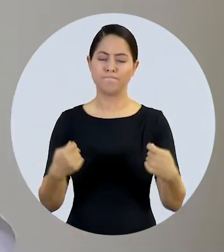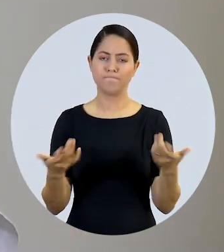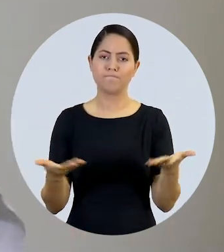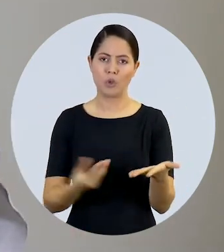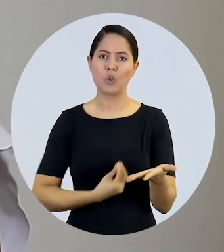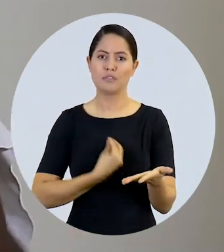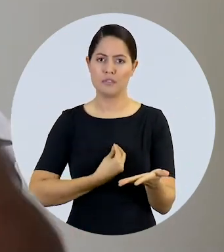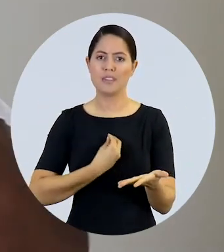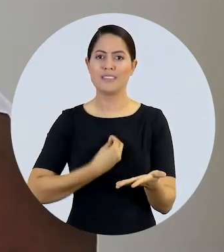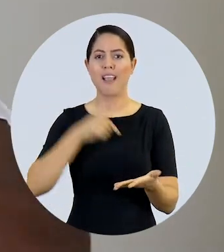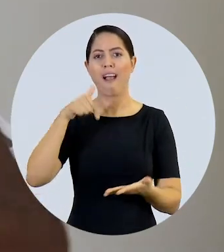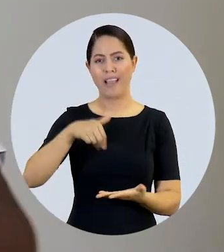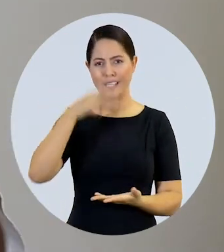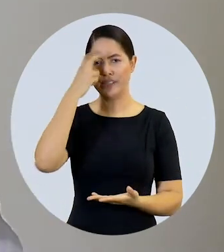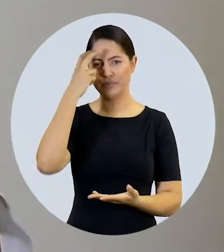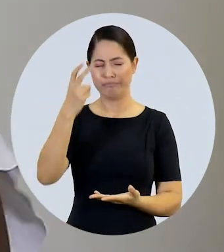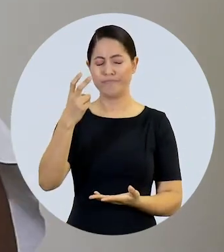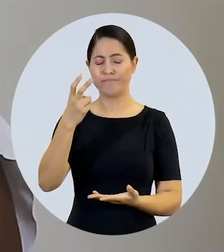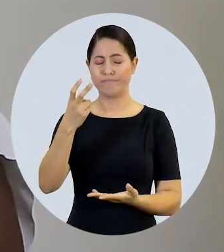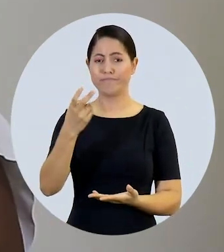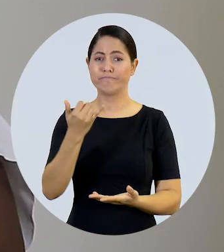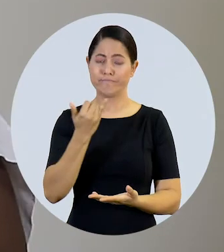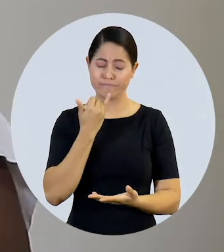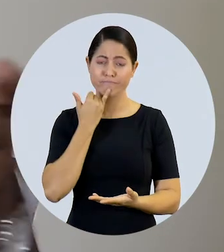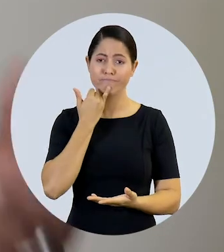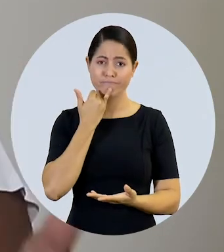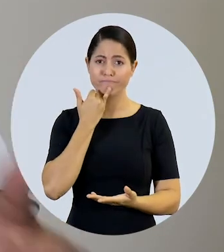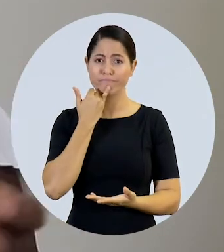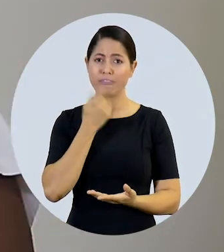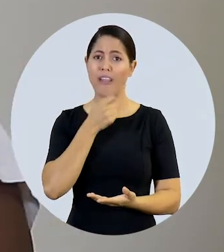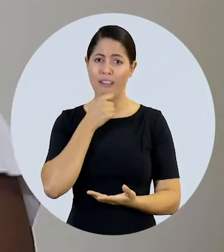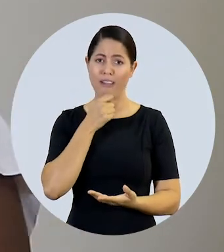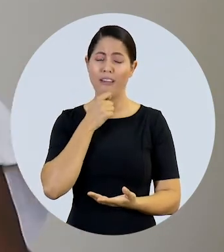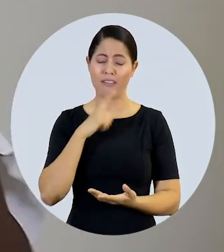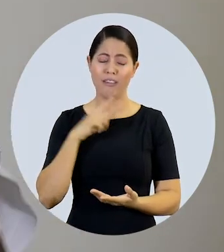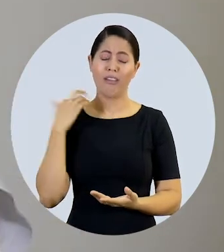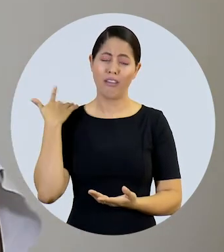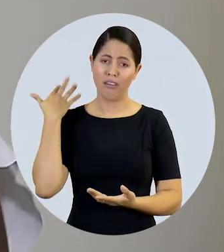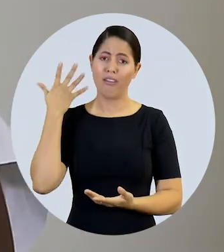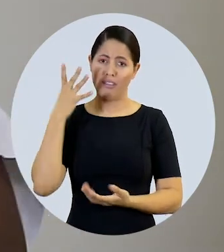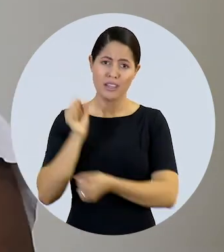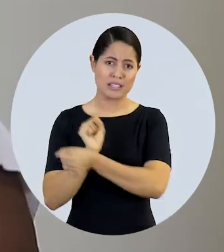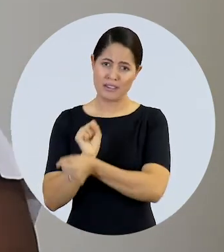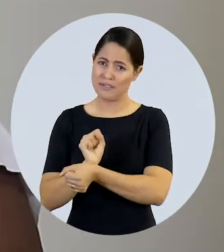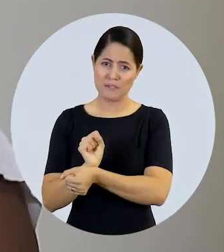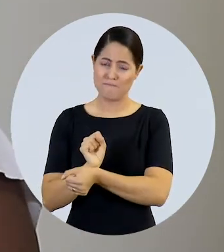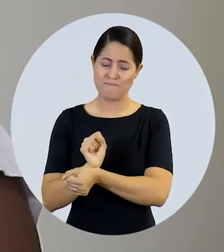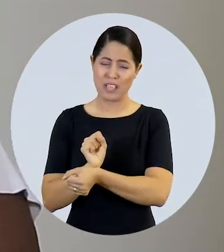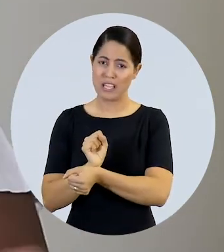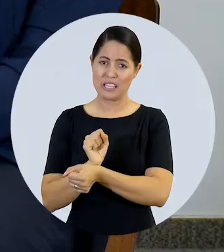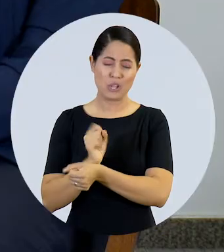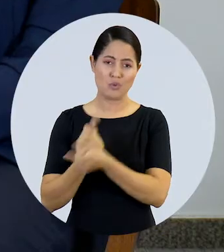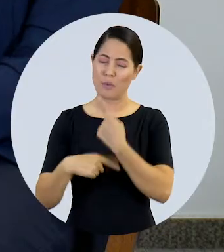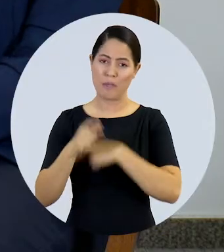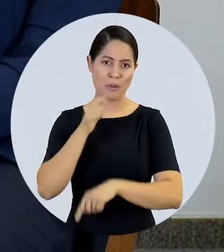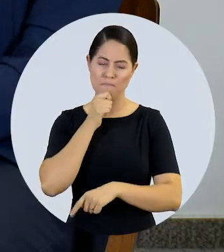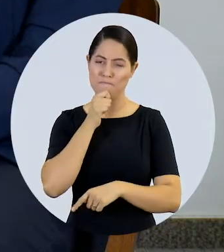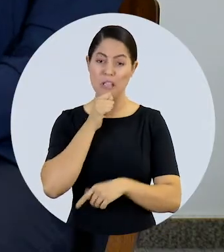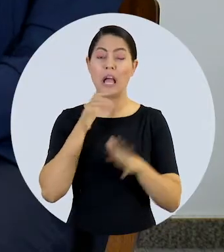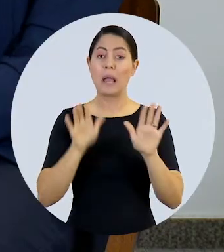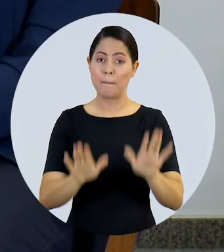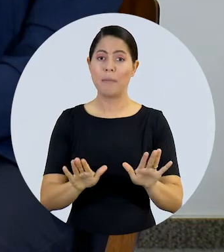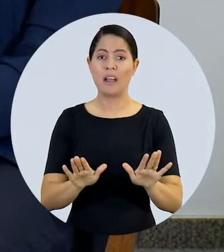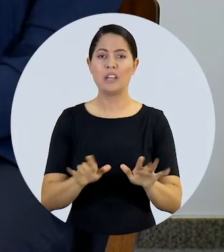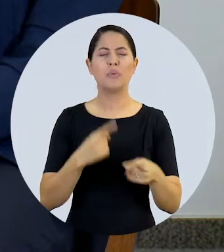gente vai vivenciar hoje, na cultura da sociedade brasileira, um conjunto de resquícios dessa escravidão. Então, não superamos